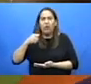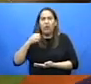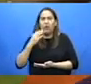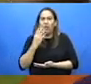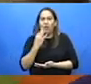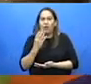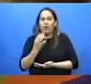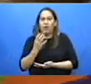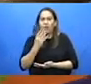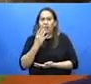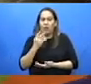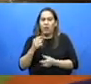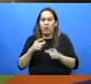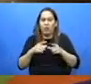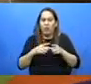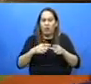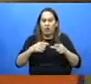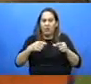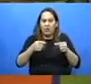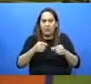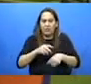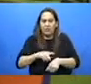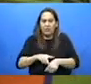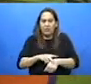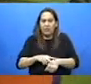que ficou as folhas.